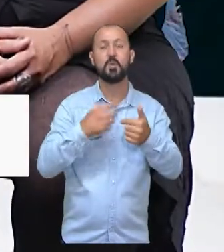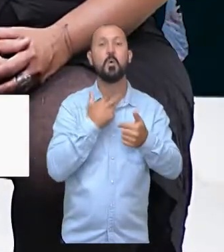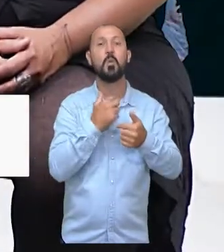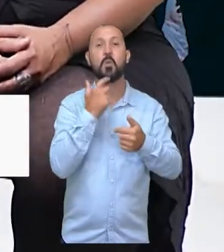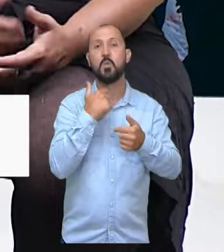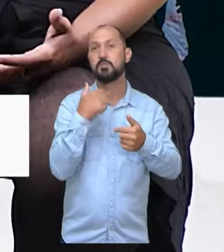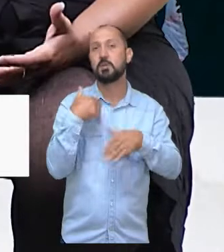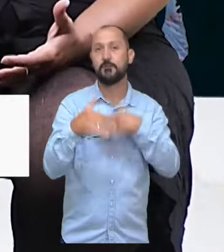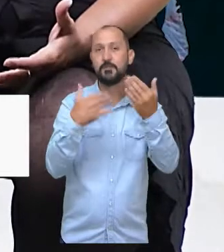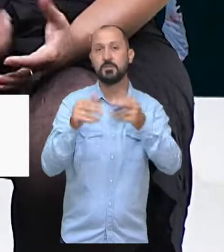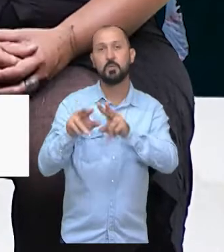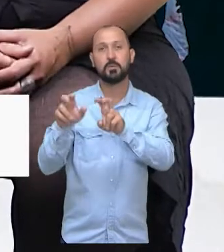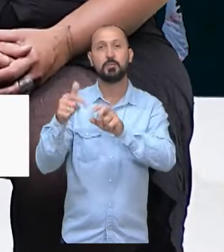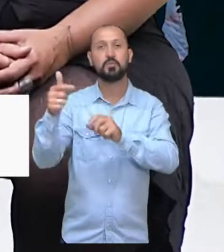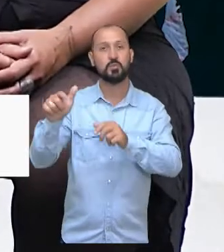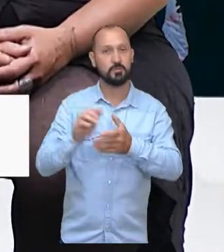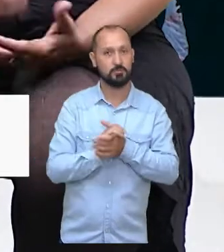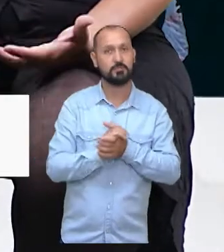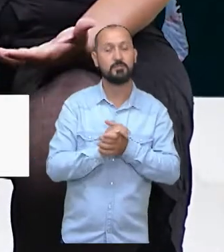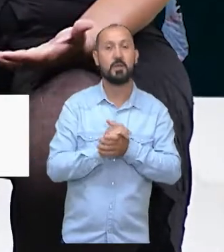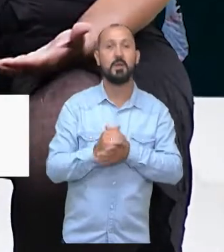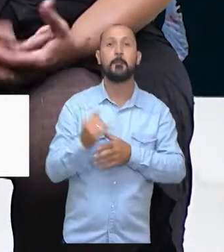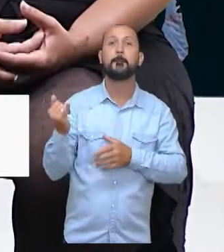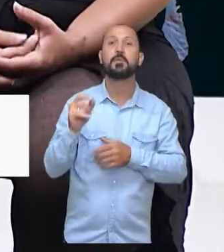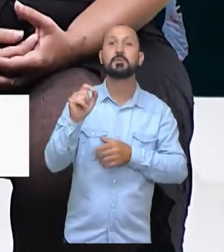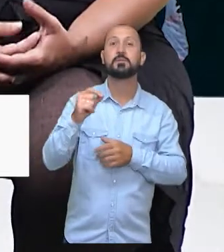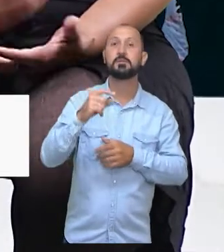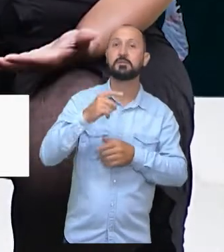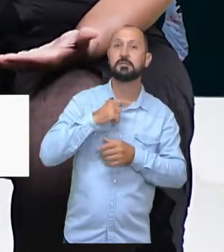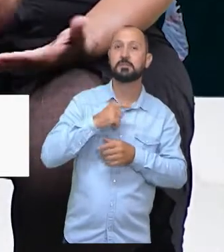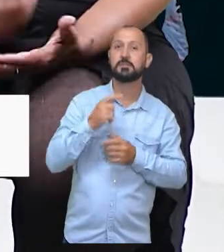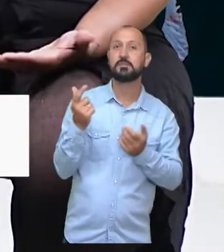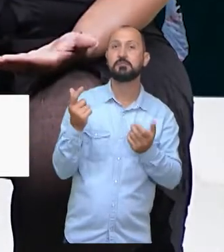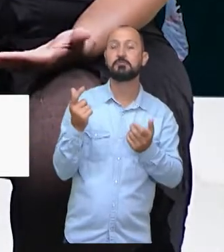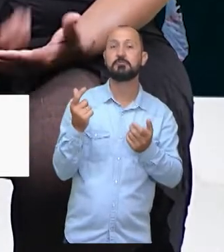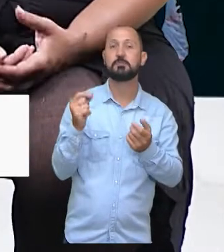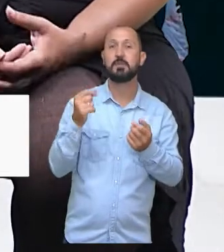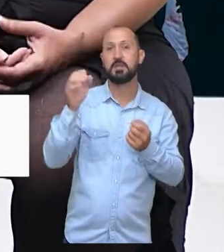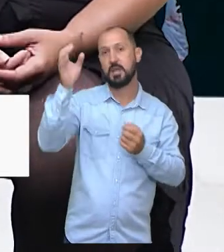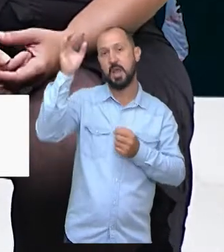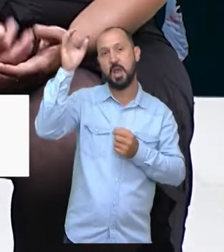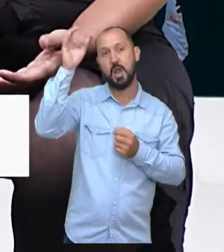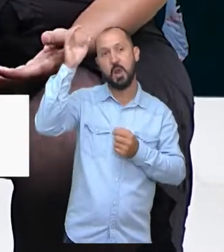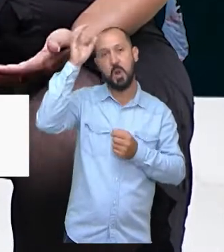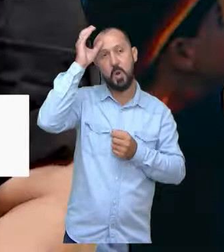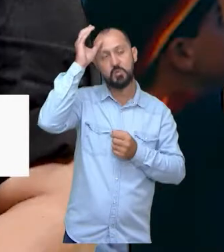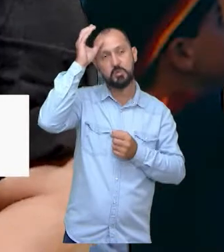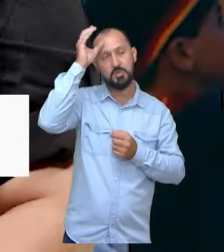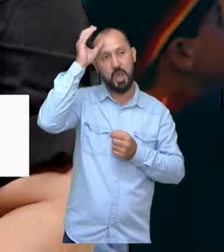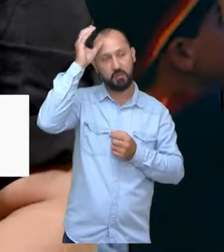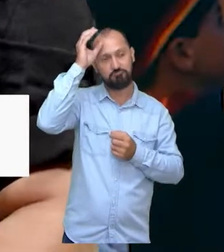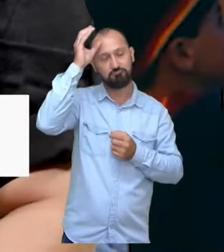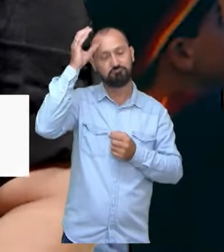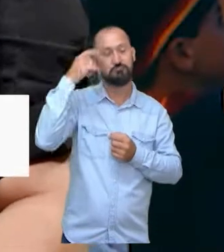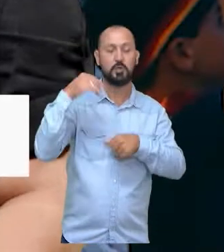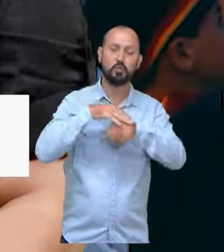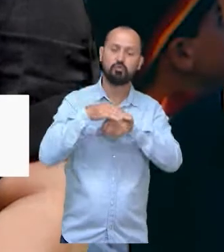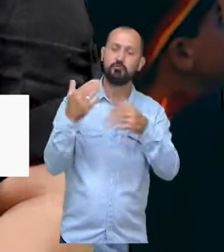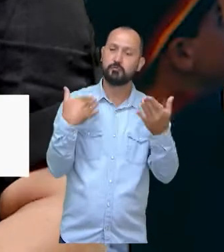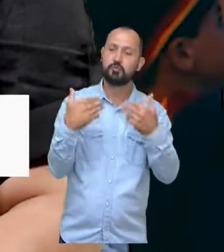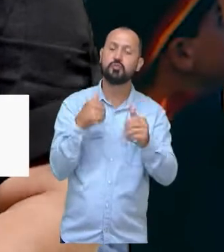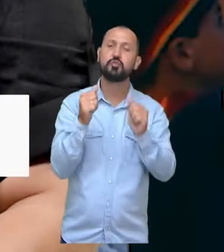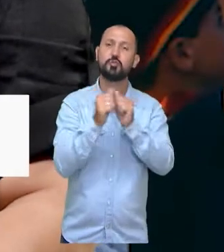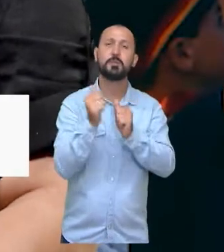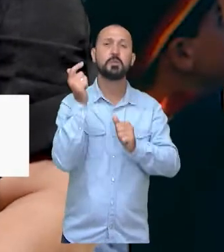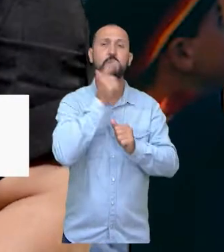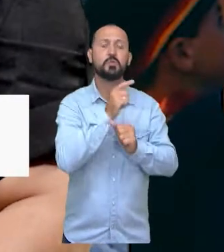outras áreas, né? Então é importantíssimo que as pessoas, né, tenham essa consciência, respondam, dialoguem conosco, justamente para a gente ir de encontro